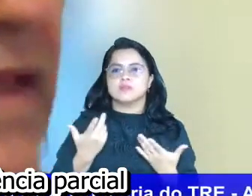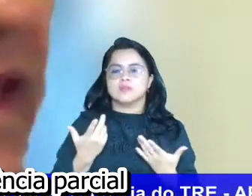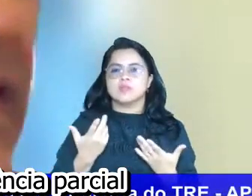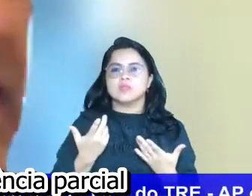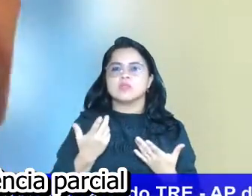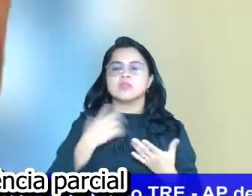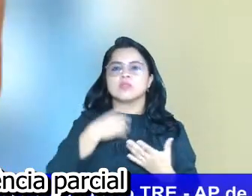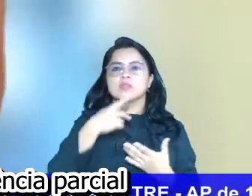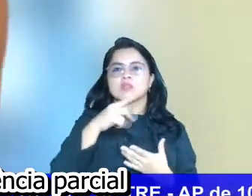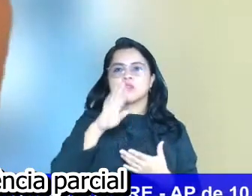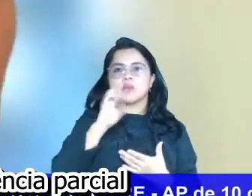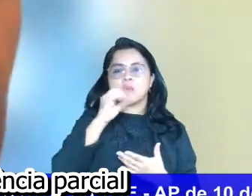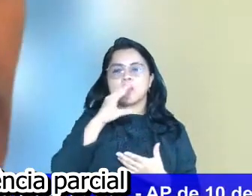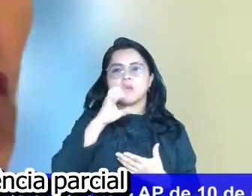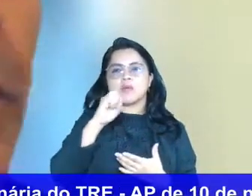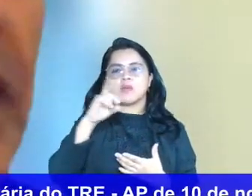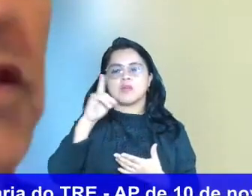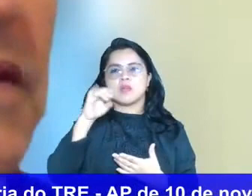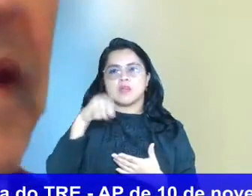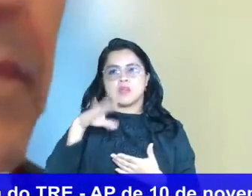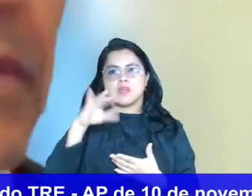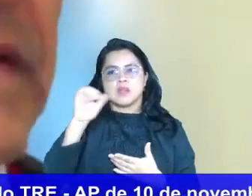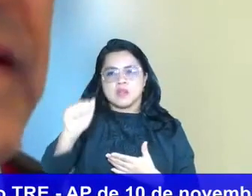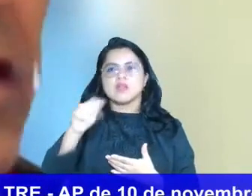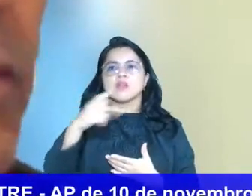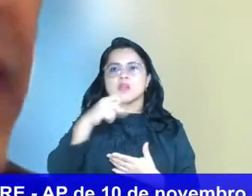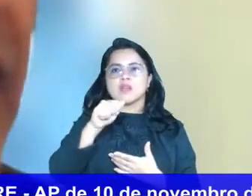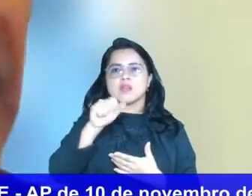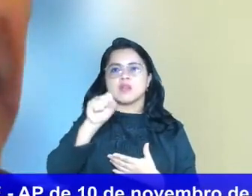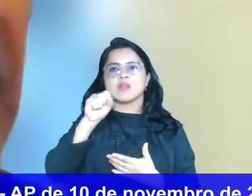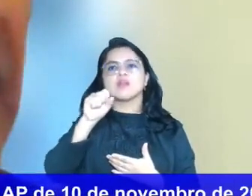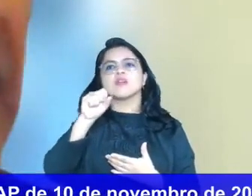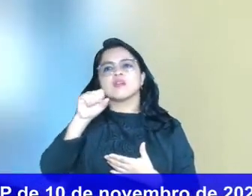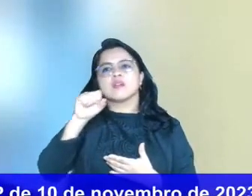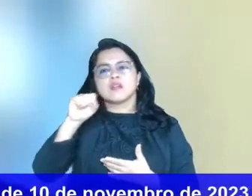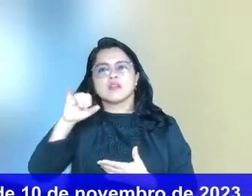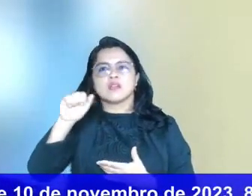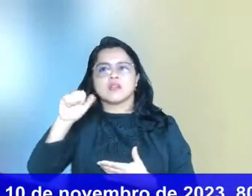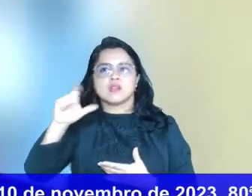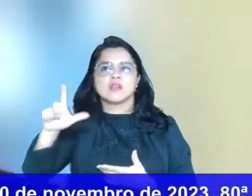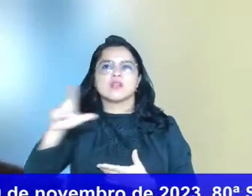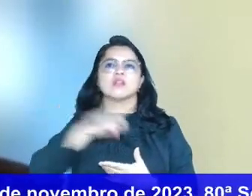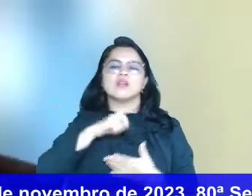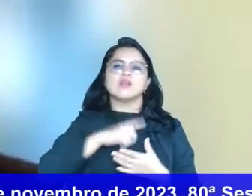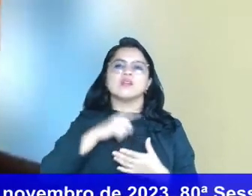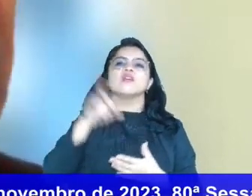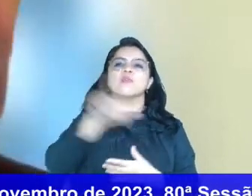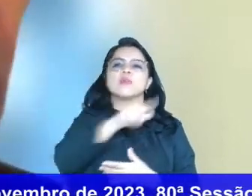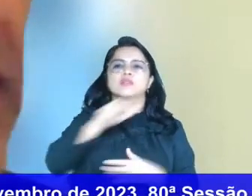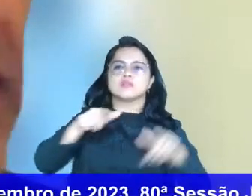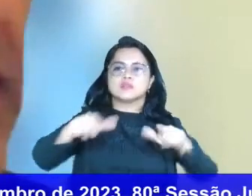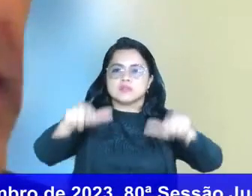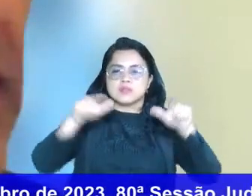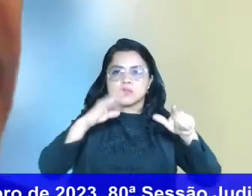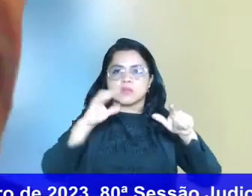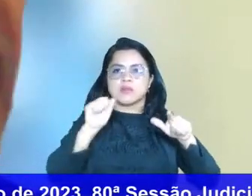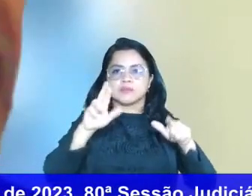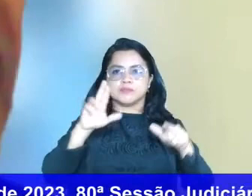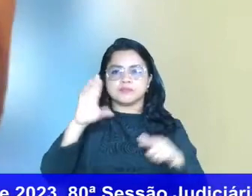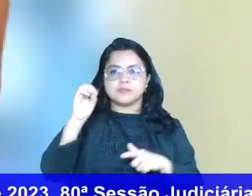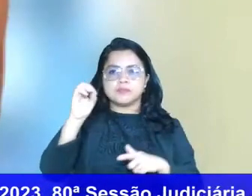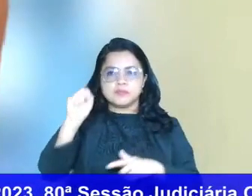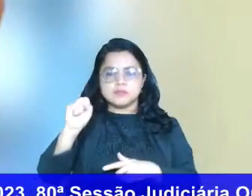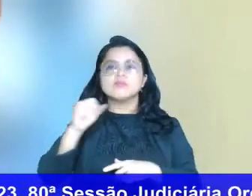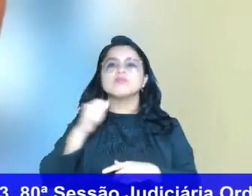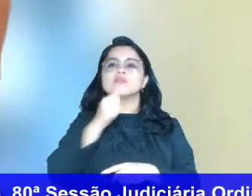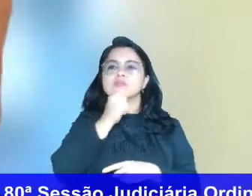pela procedência parcial do pedido na representação para cassar o diploma regido de Carlos Adriano Dias da Costa e